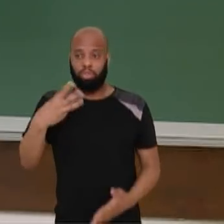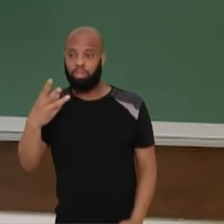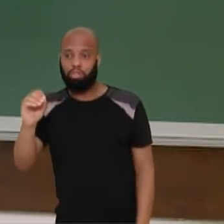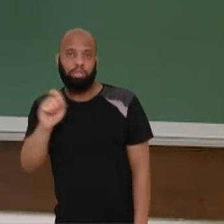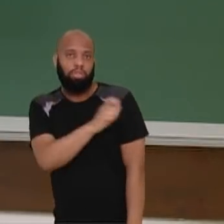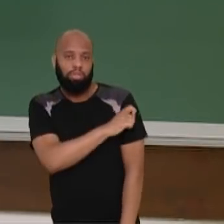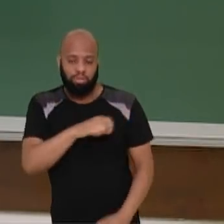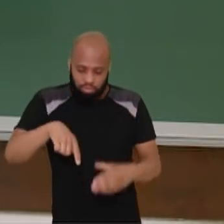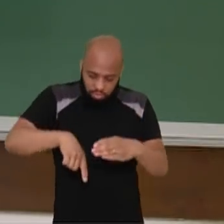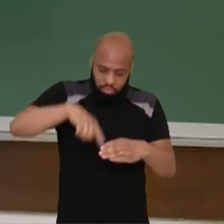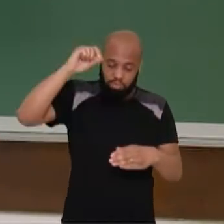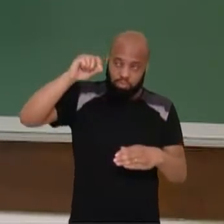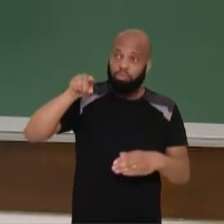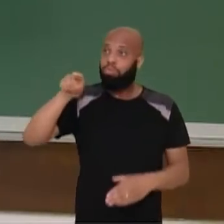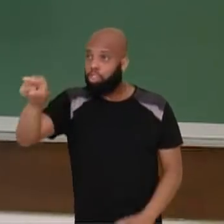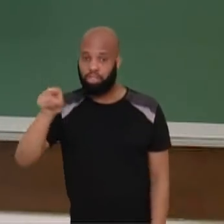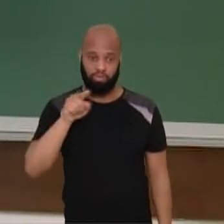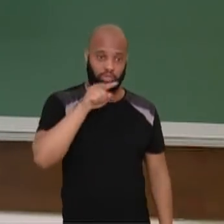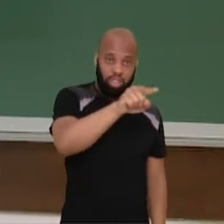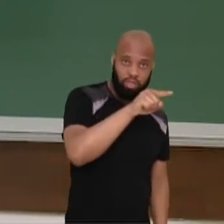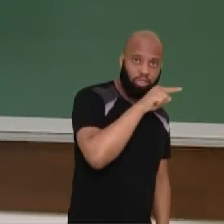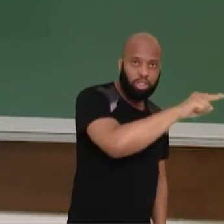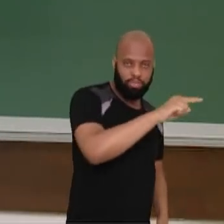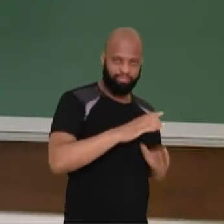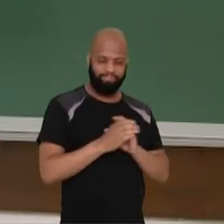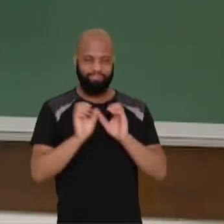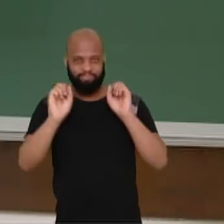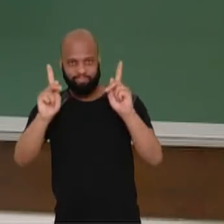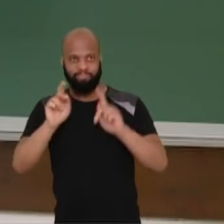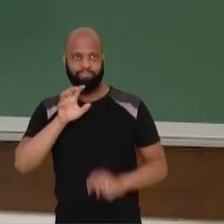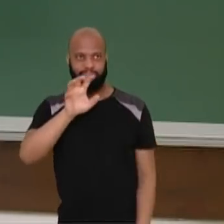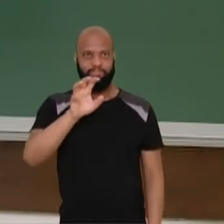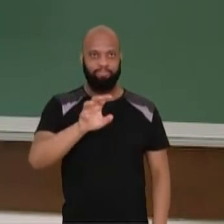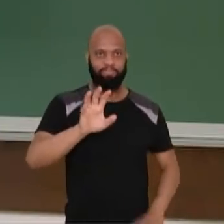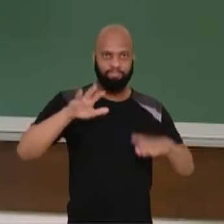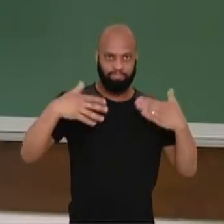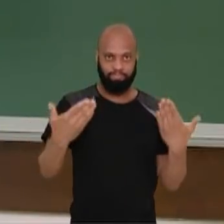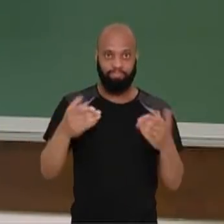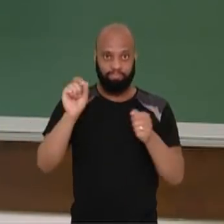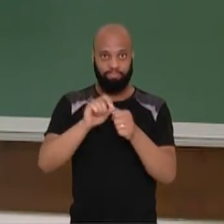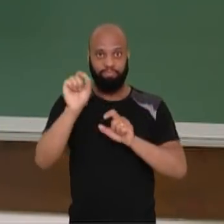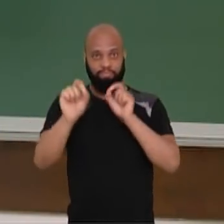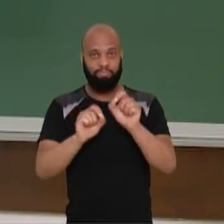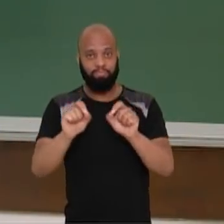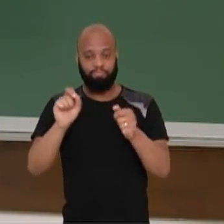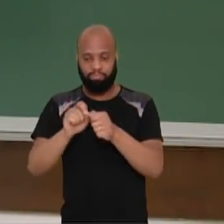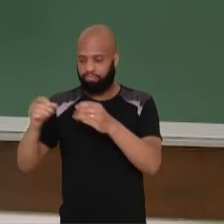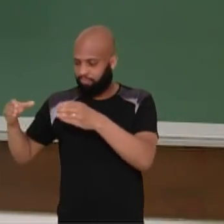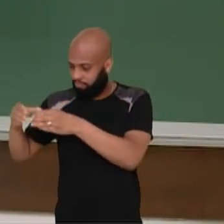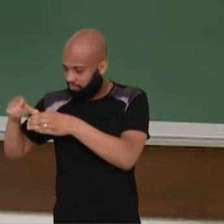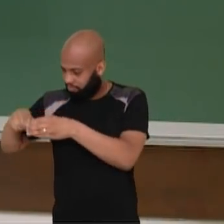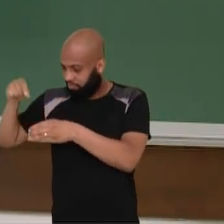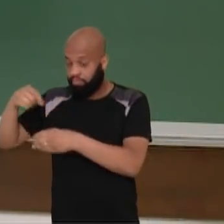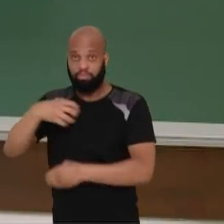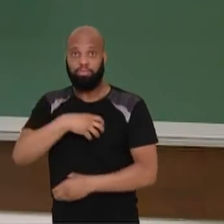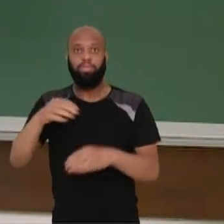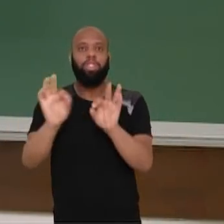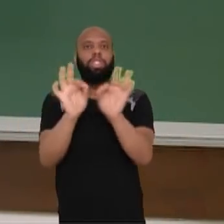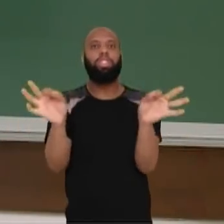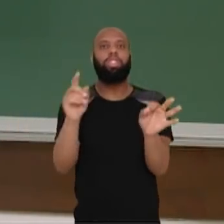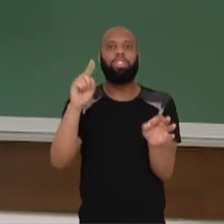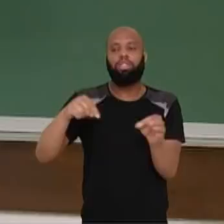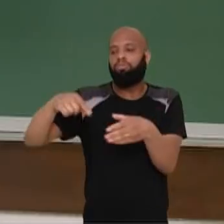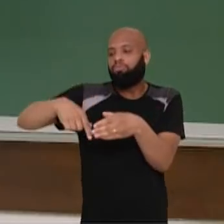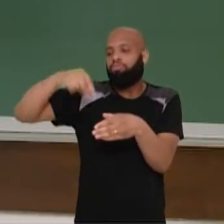alunos. Sortear do número 1 ao número 30, ok? Aí ele fez uma amostra casual simples, que é